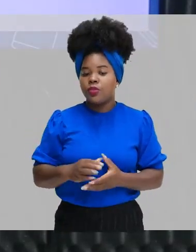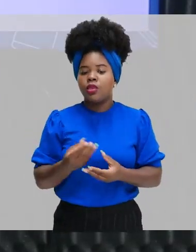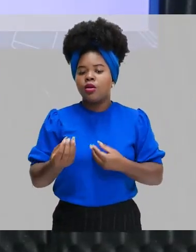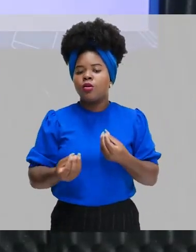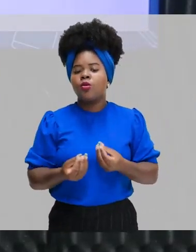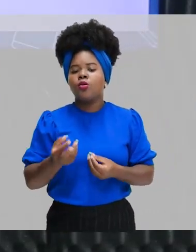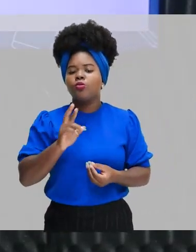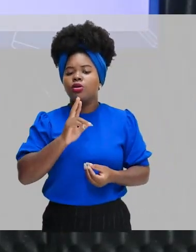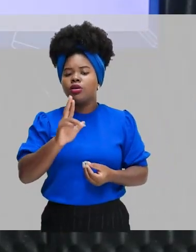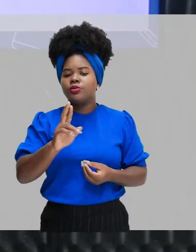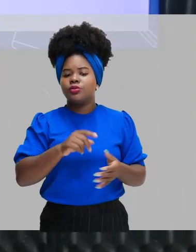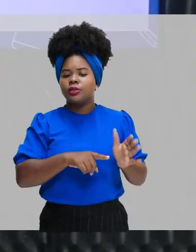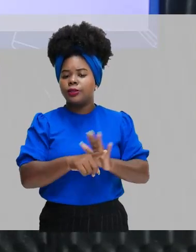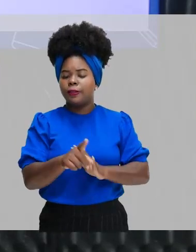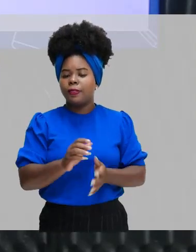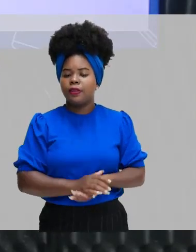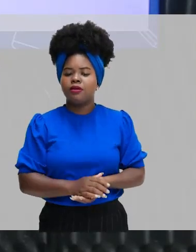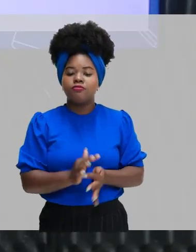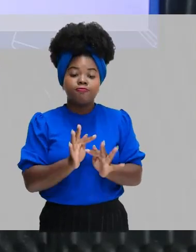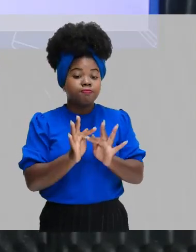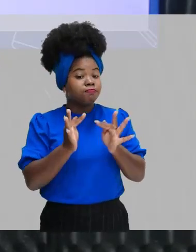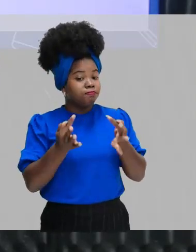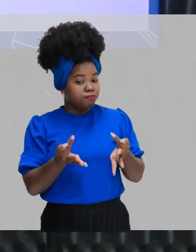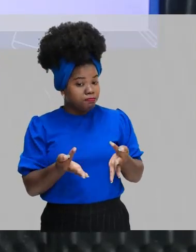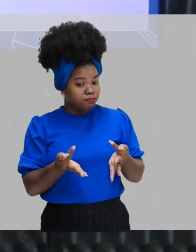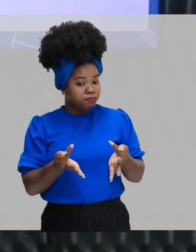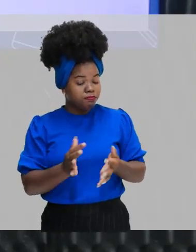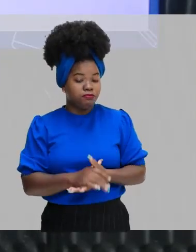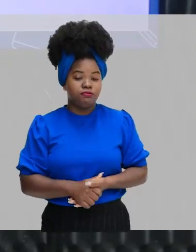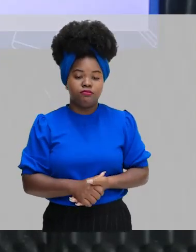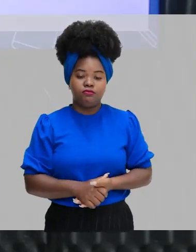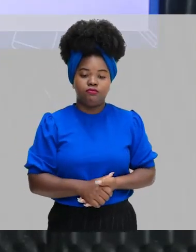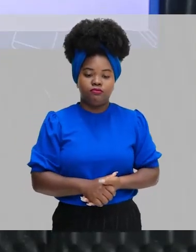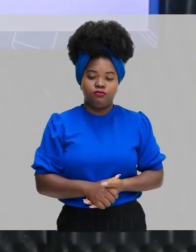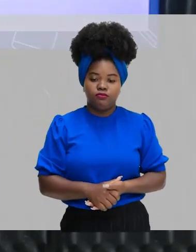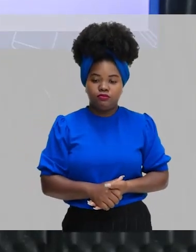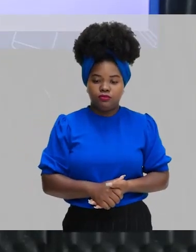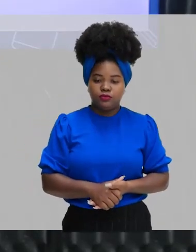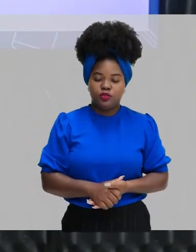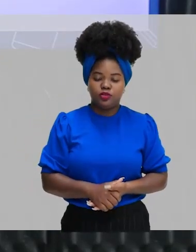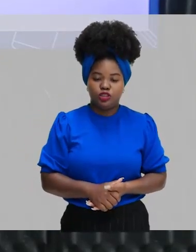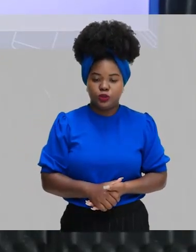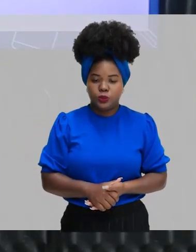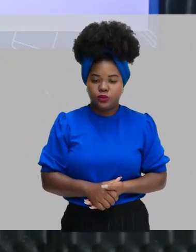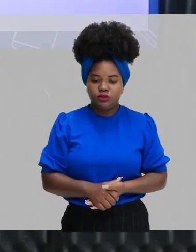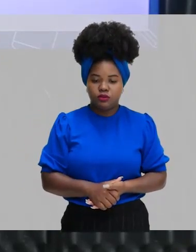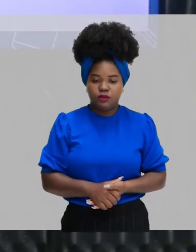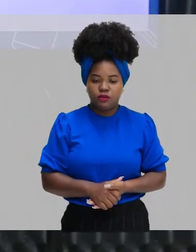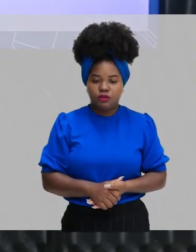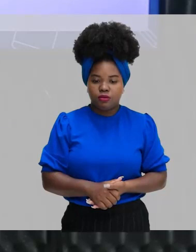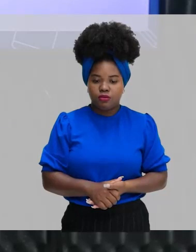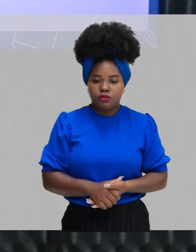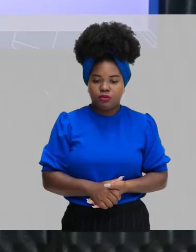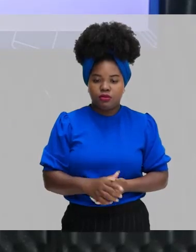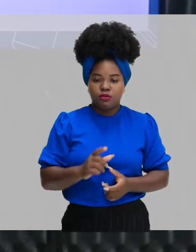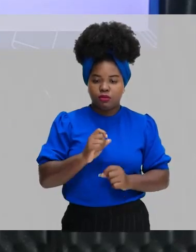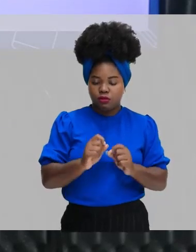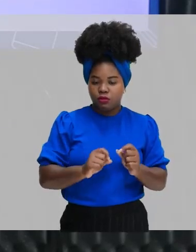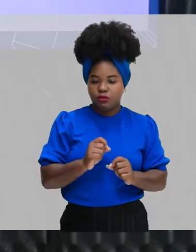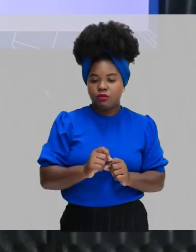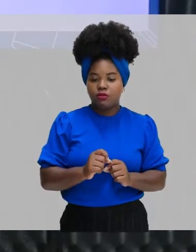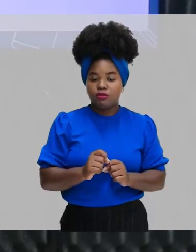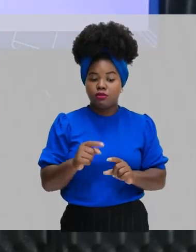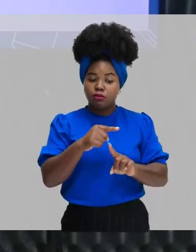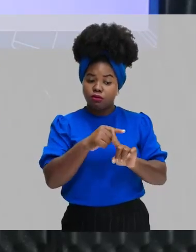resolver essa questão né de forma bem simples nós vamos trabalhar da seguinte forma Vamos trabalhar a ideia da